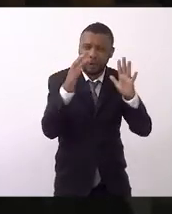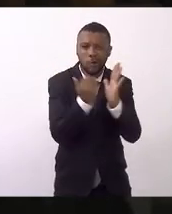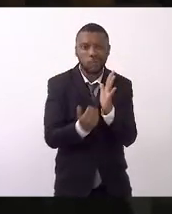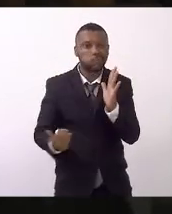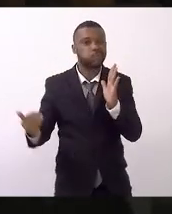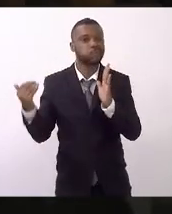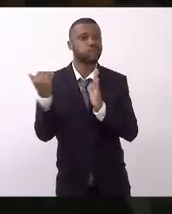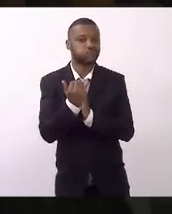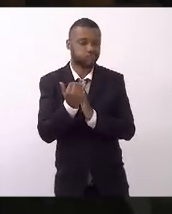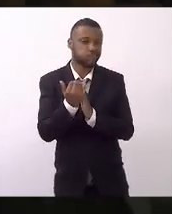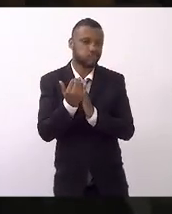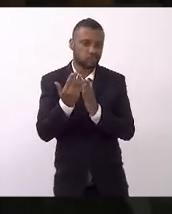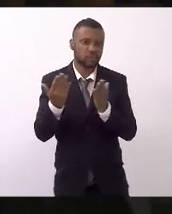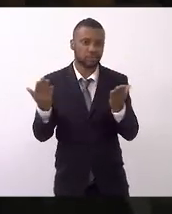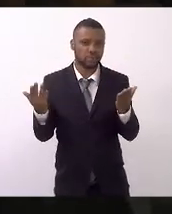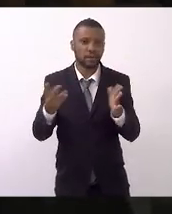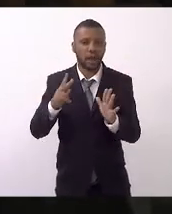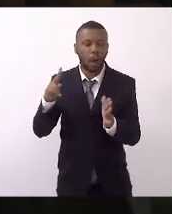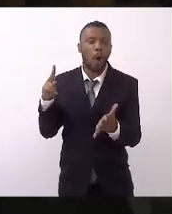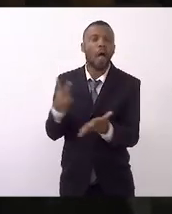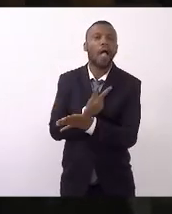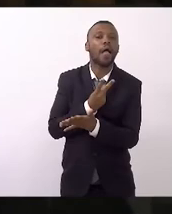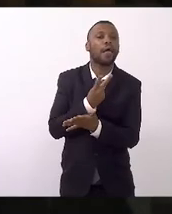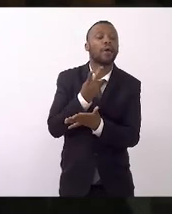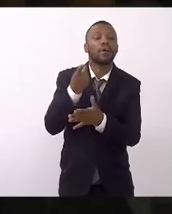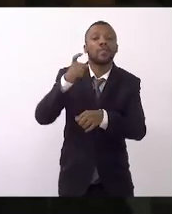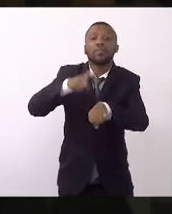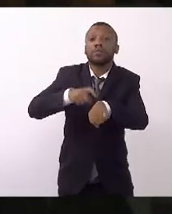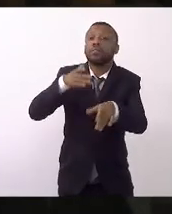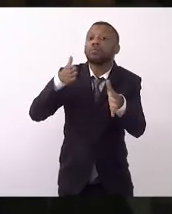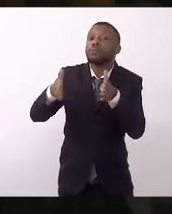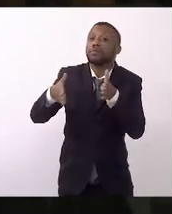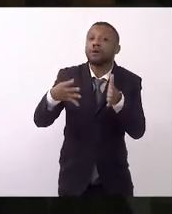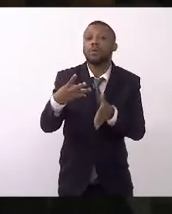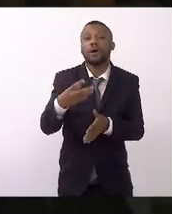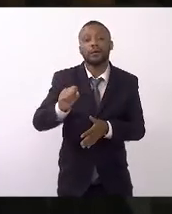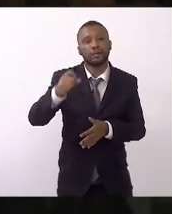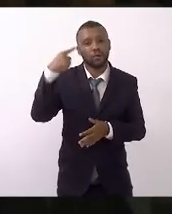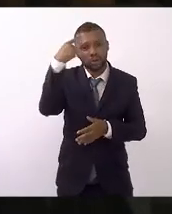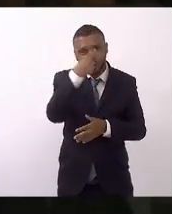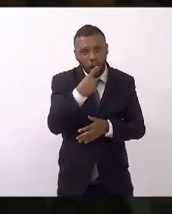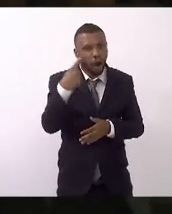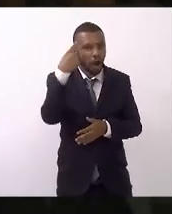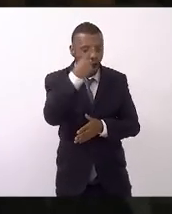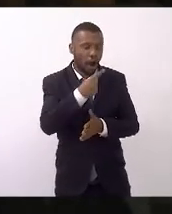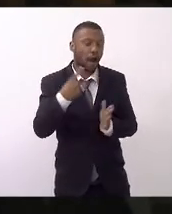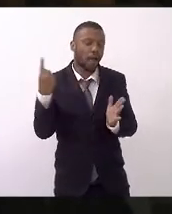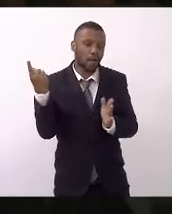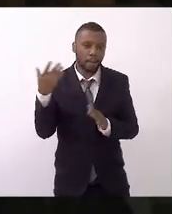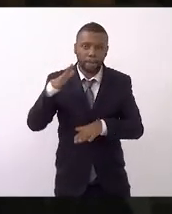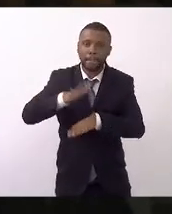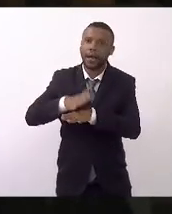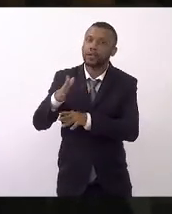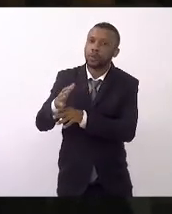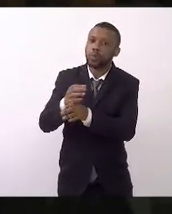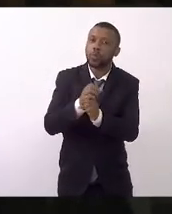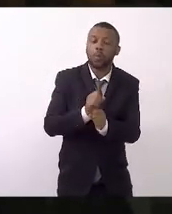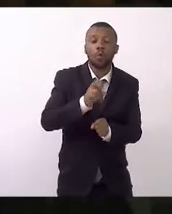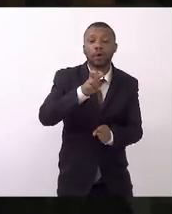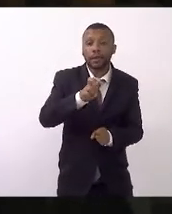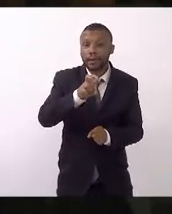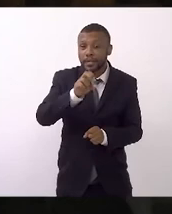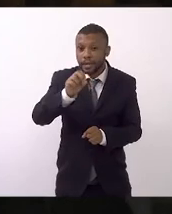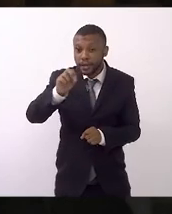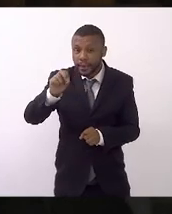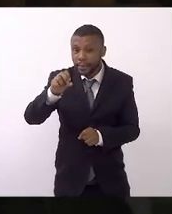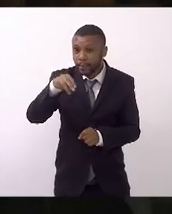desproporcional em 48 horas, salvo erro de memória, choveu mais de 500 milímetros.